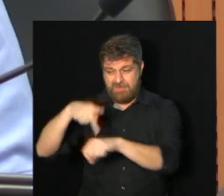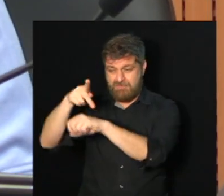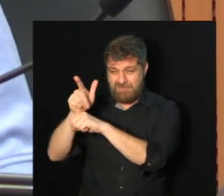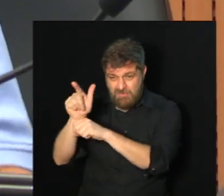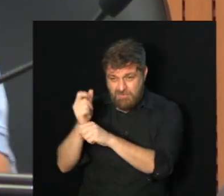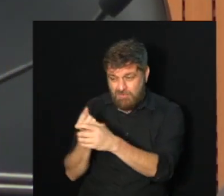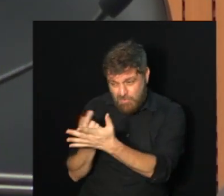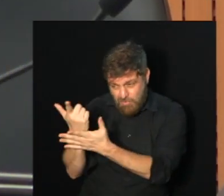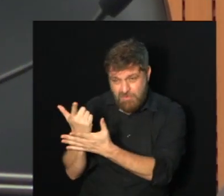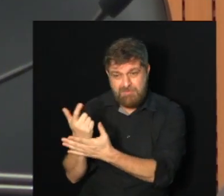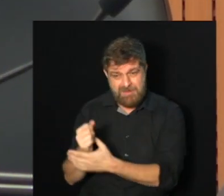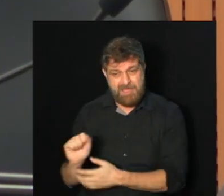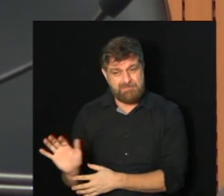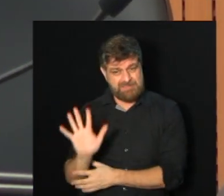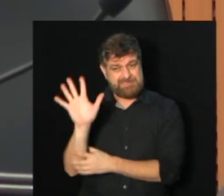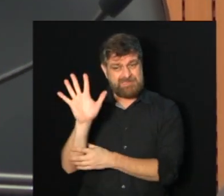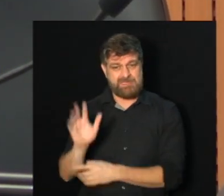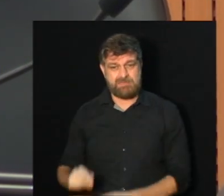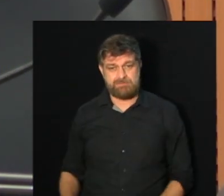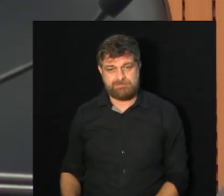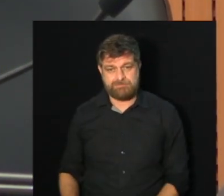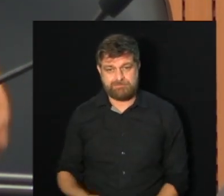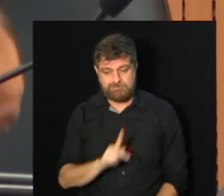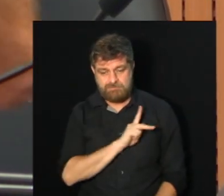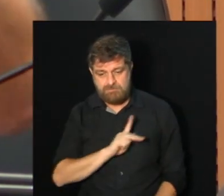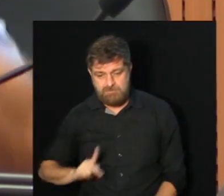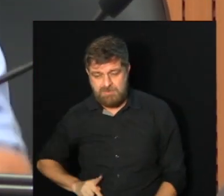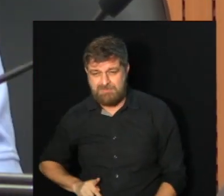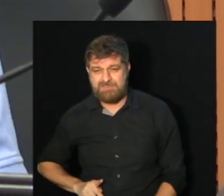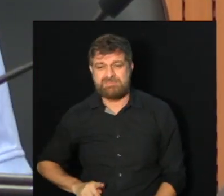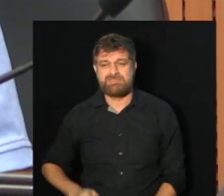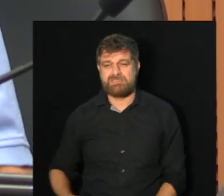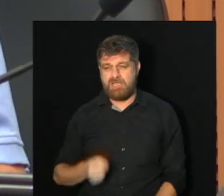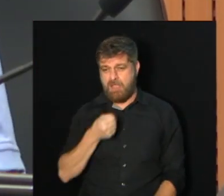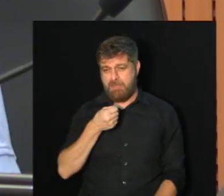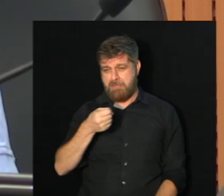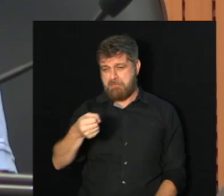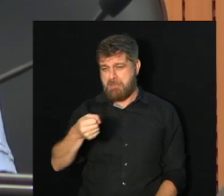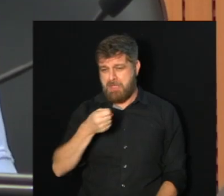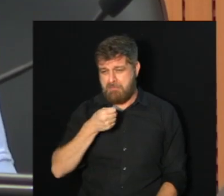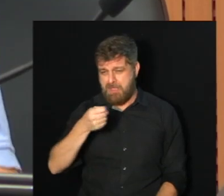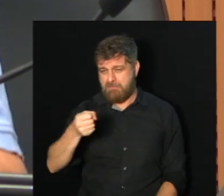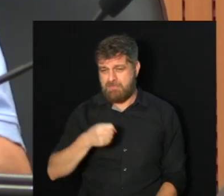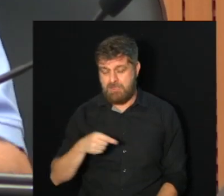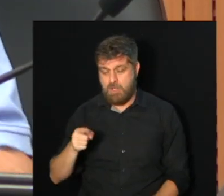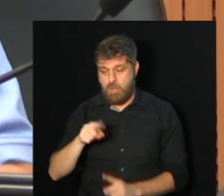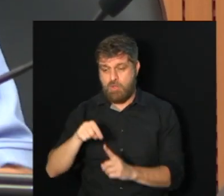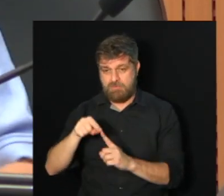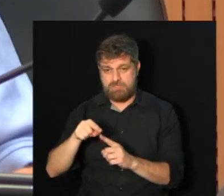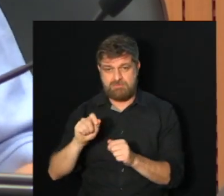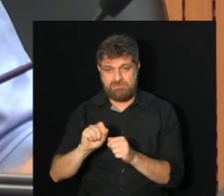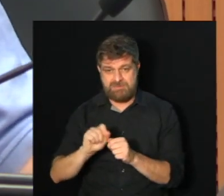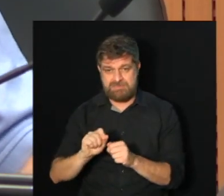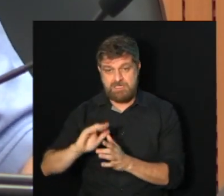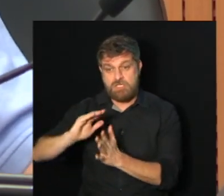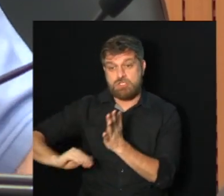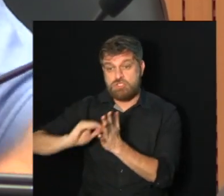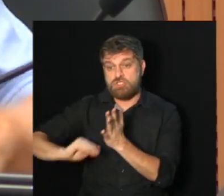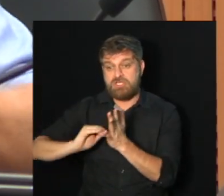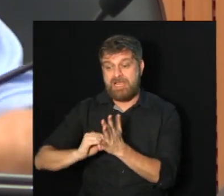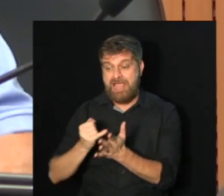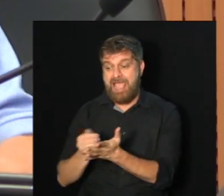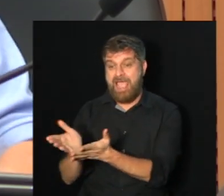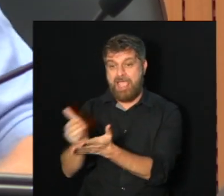caros. Nosso presidente, numa entrevista há um tempo atrás, falou que pretende tirar o imposto de